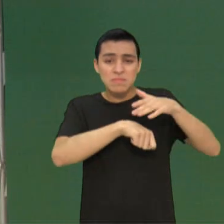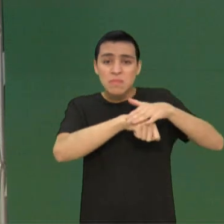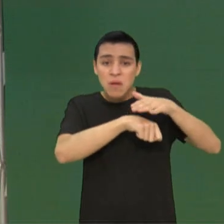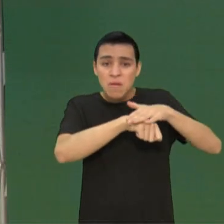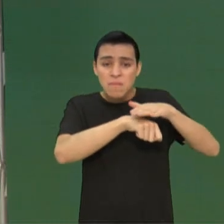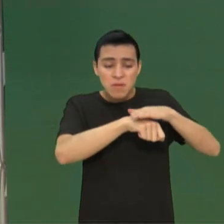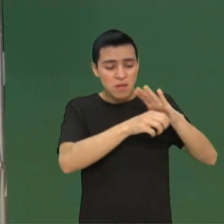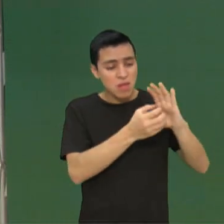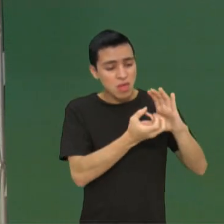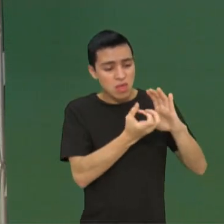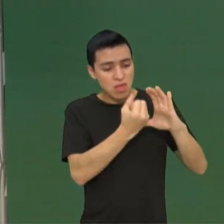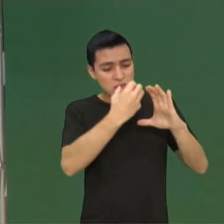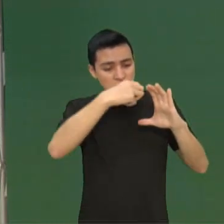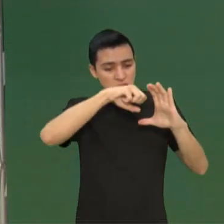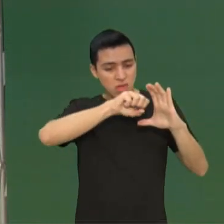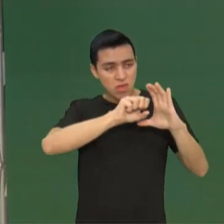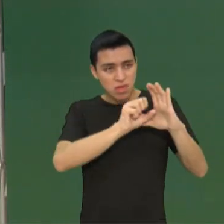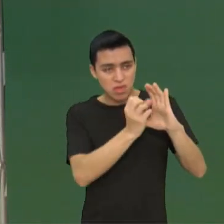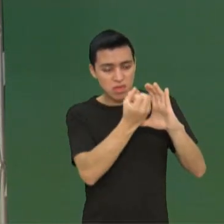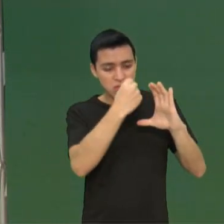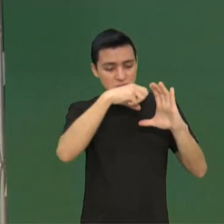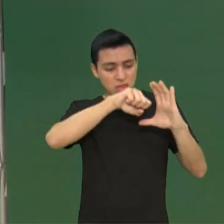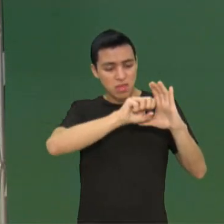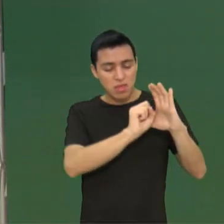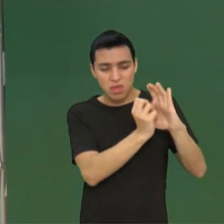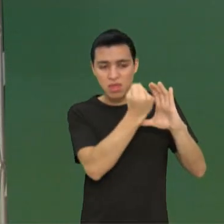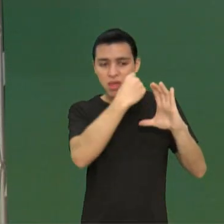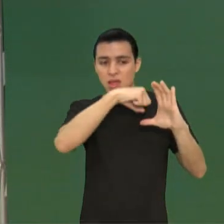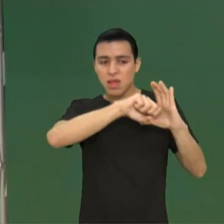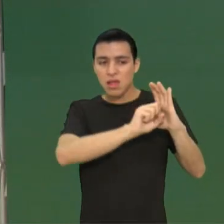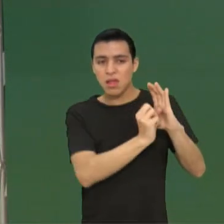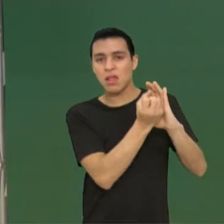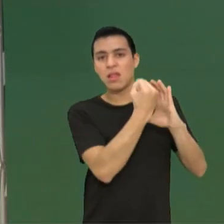a si mesmo. Fagia, comer, destruir.